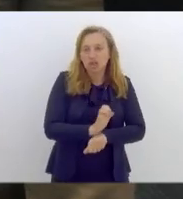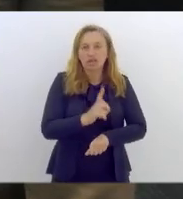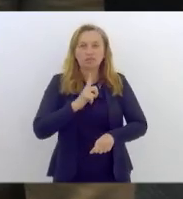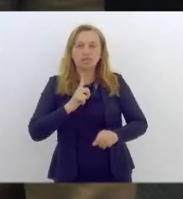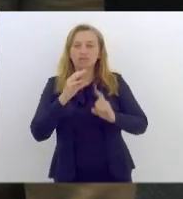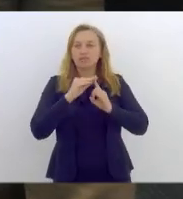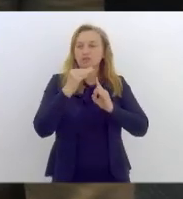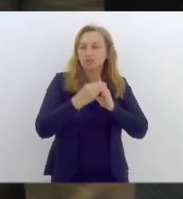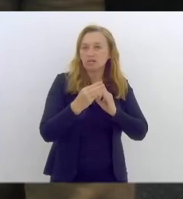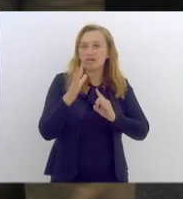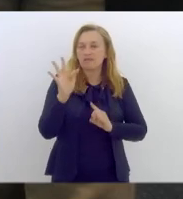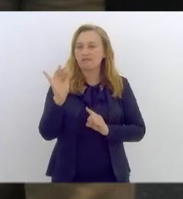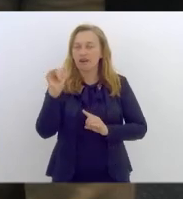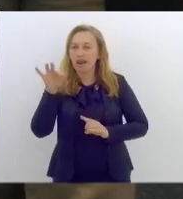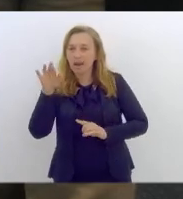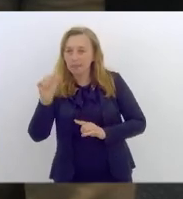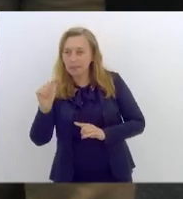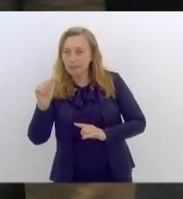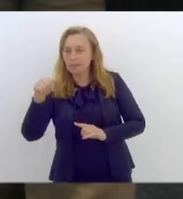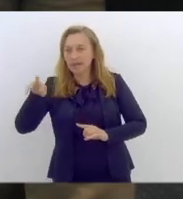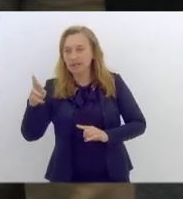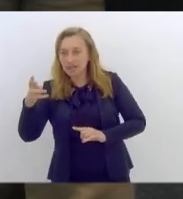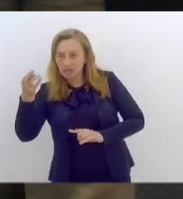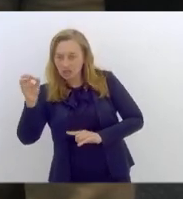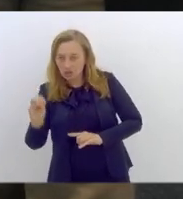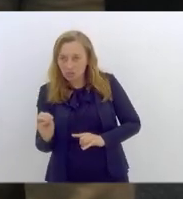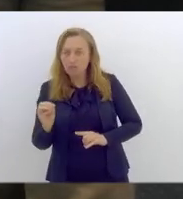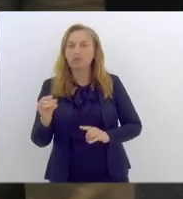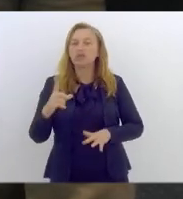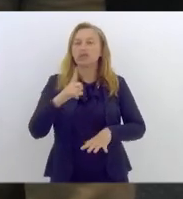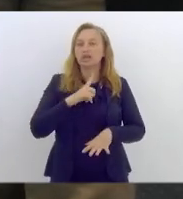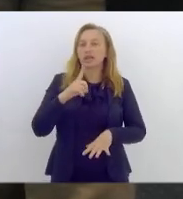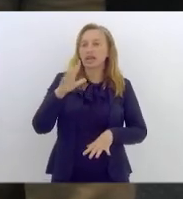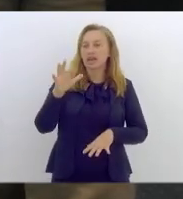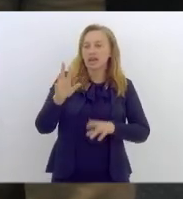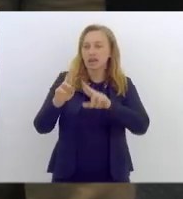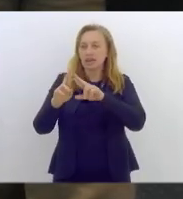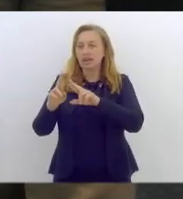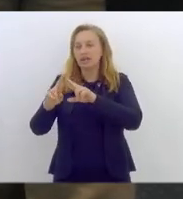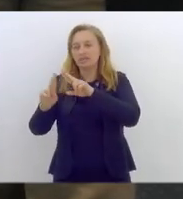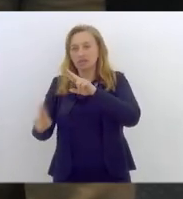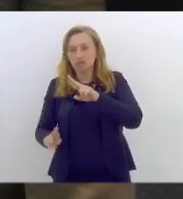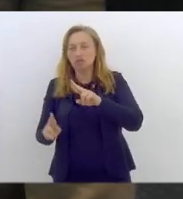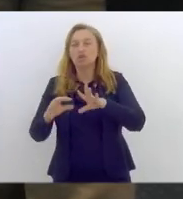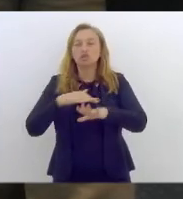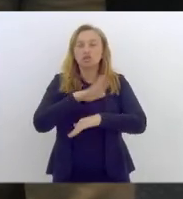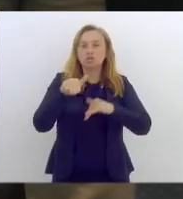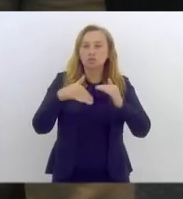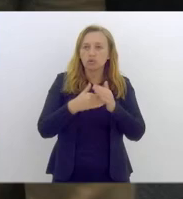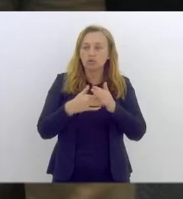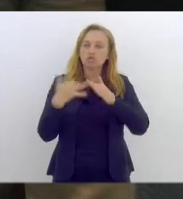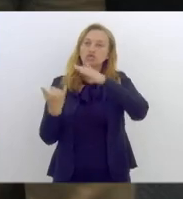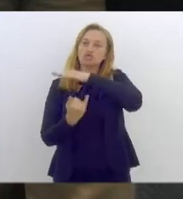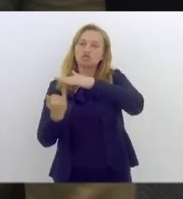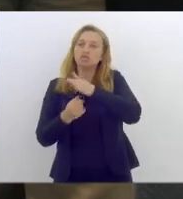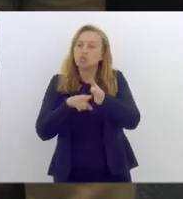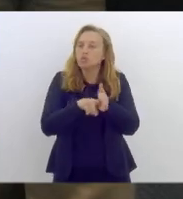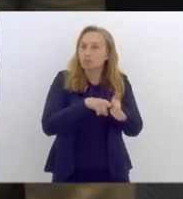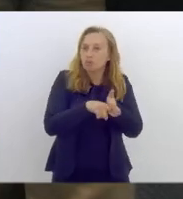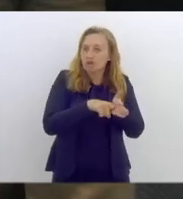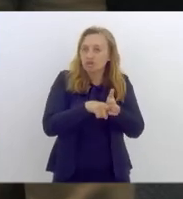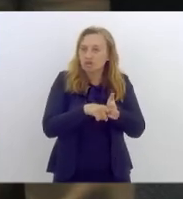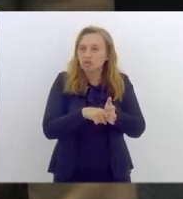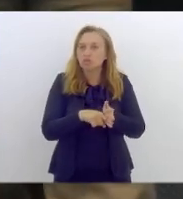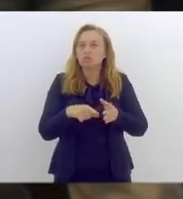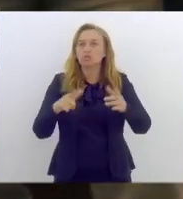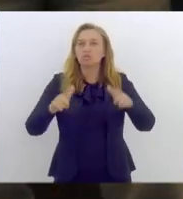a farmanguinho tem o frj tem a cop é tem toda um universo de institutos de pesquisas e um